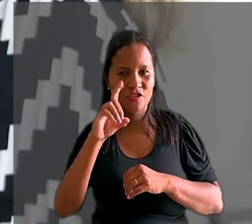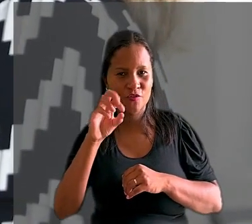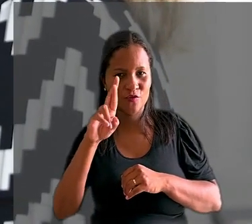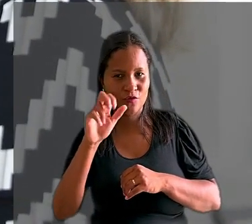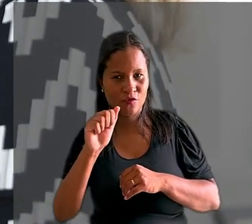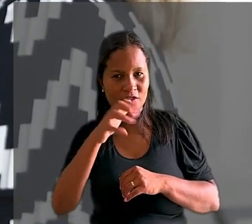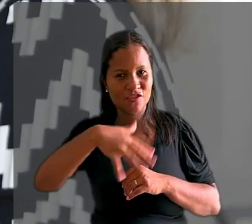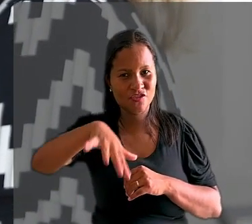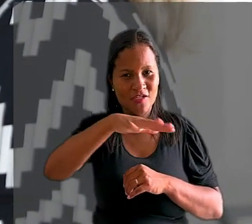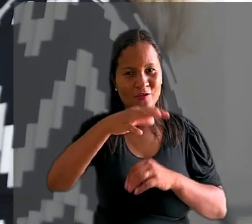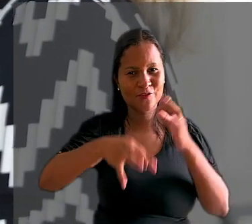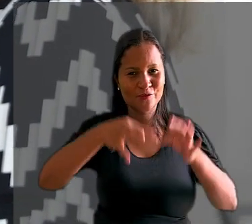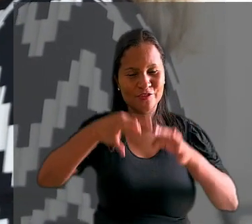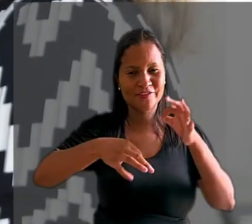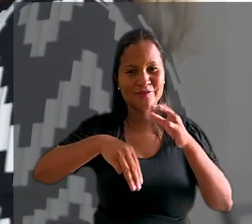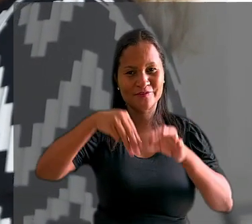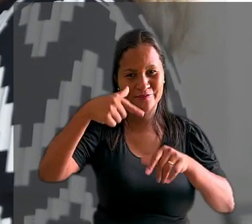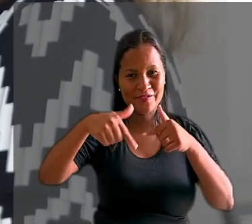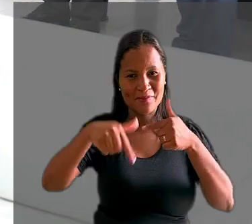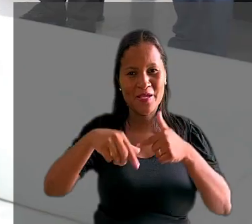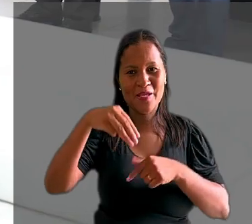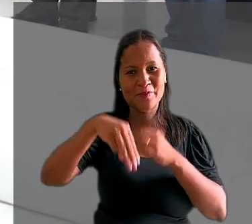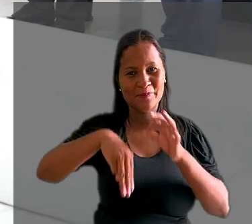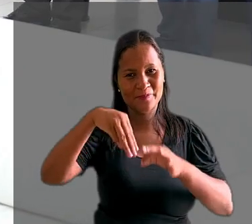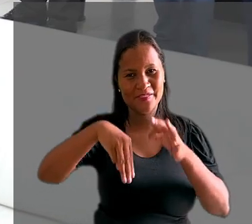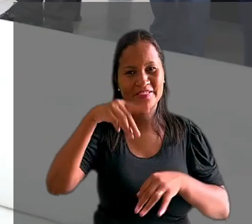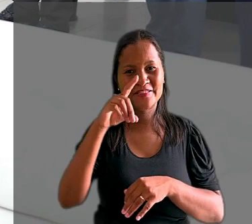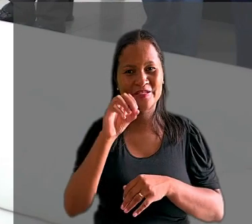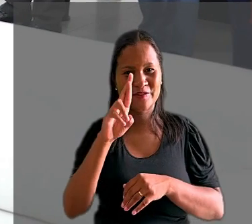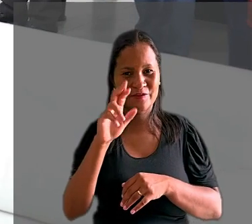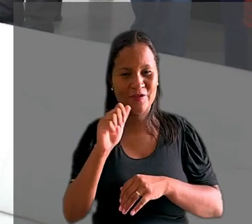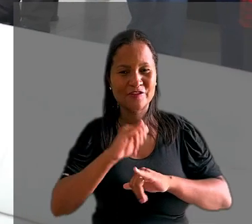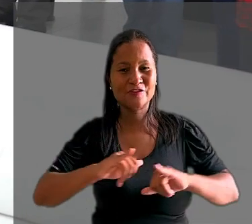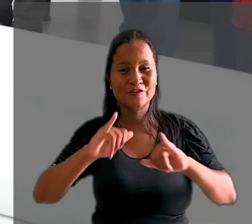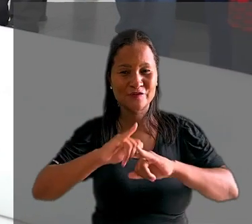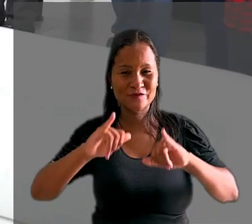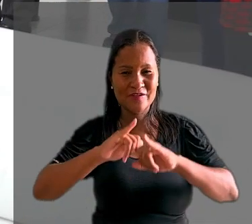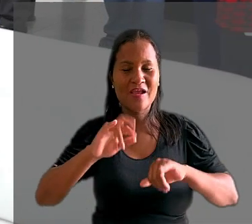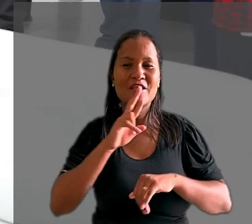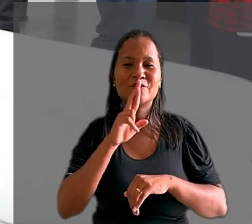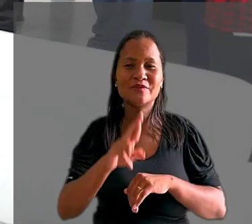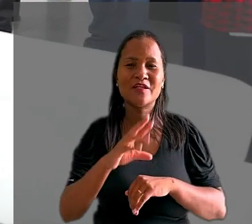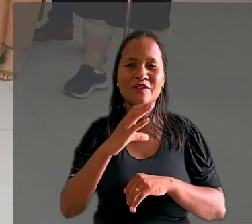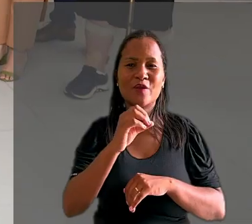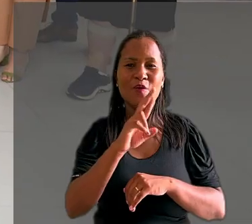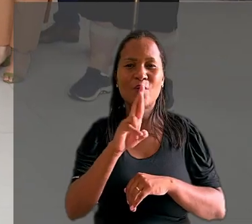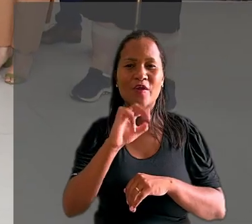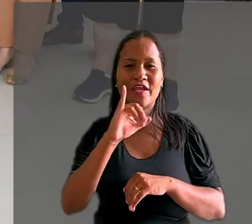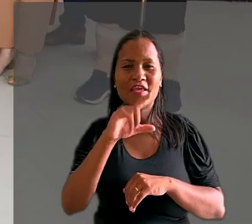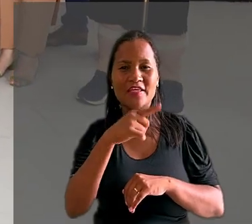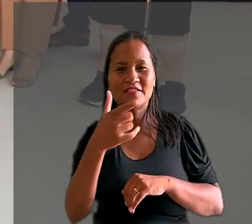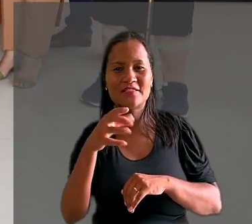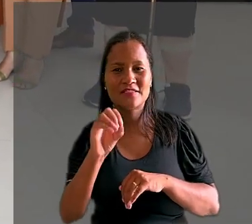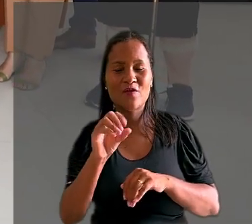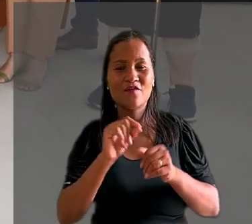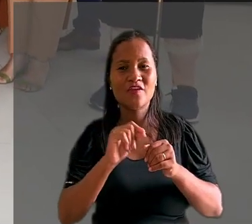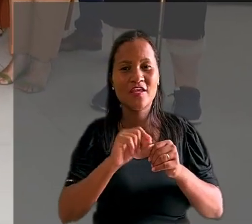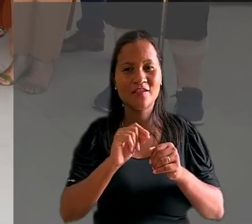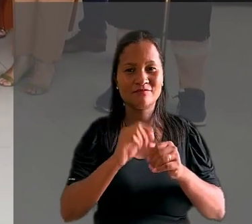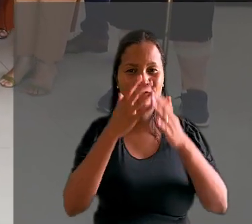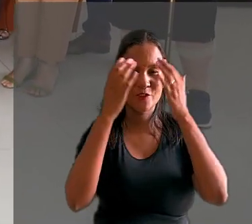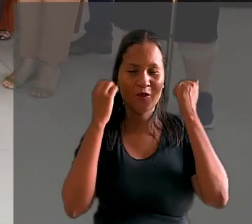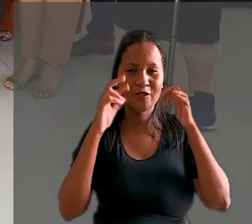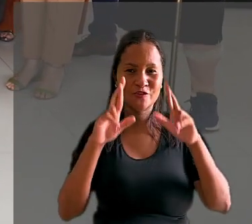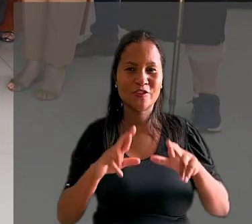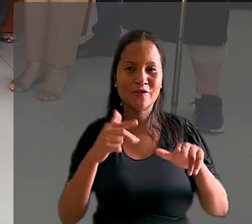Justiça do Trabalho, ministra Dora Maria da Costa, divulgou o resultado da correição ordinária realizada no Tribunal Regional do Trabalho